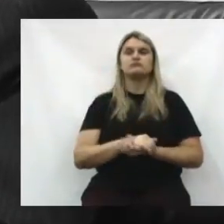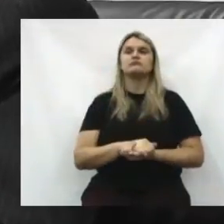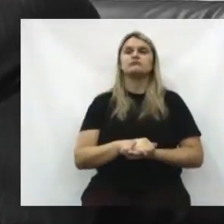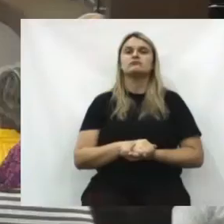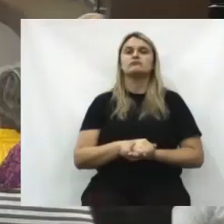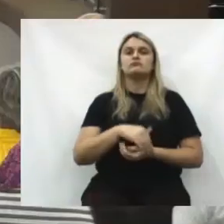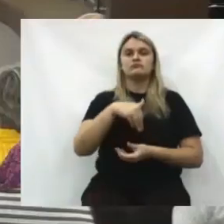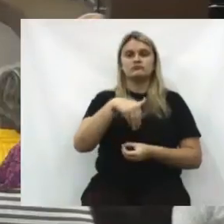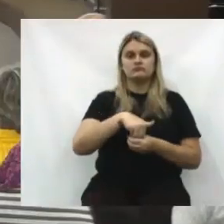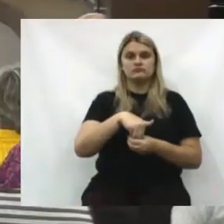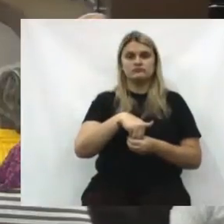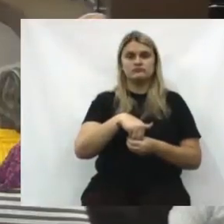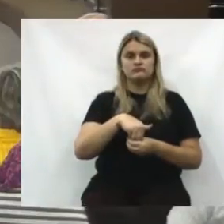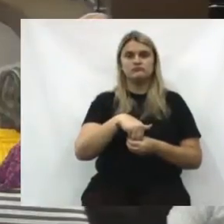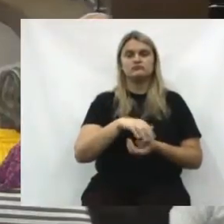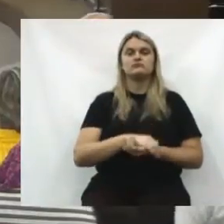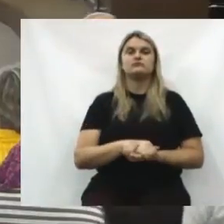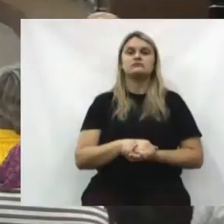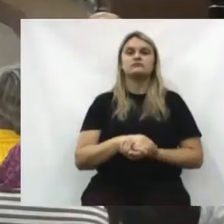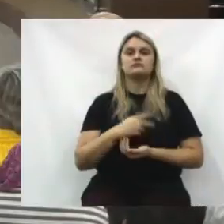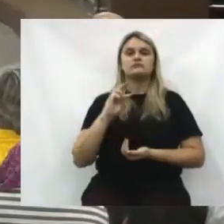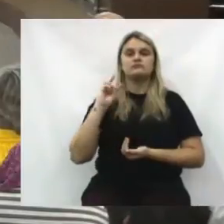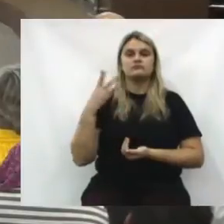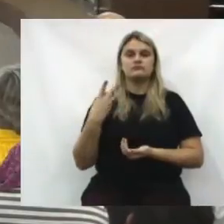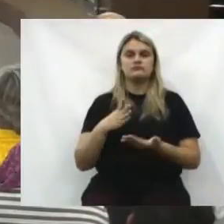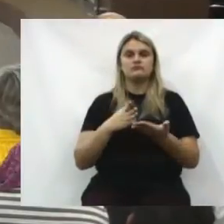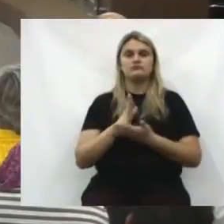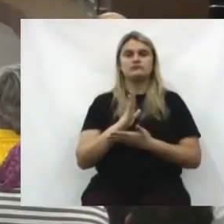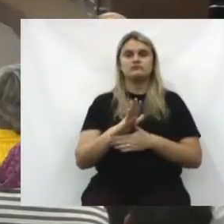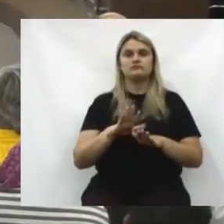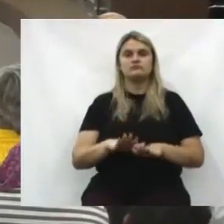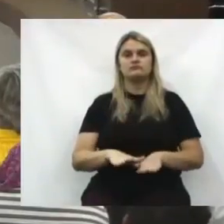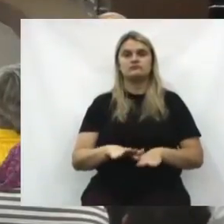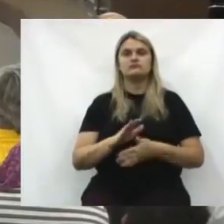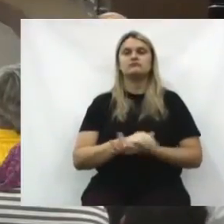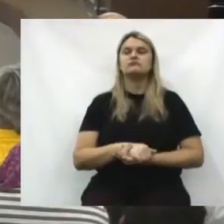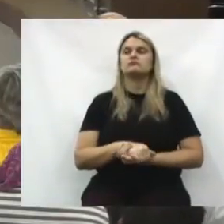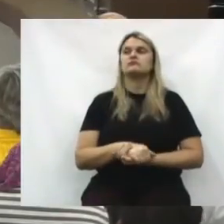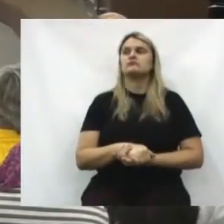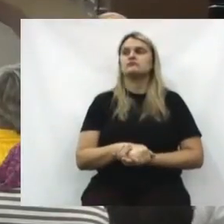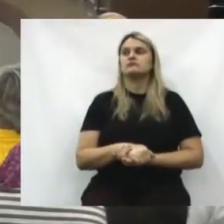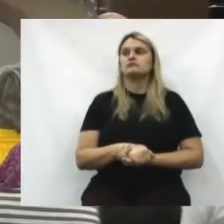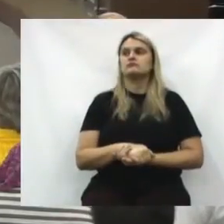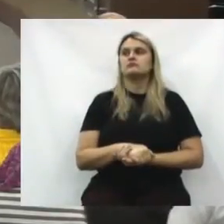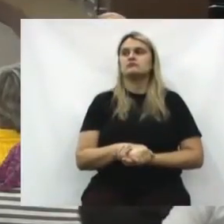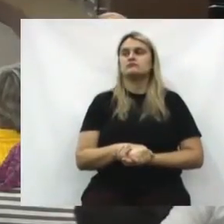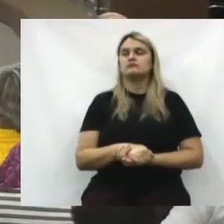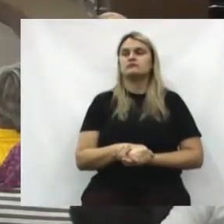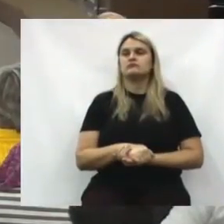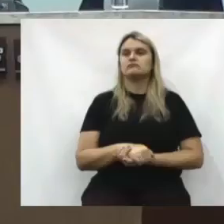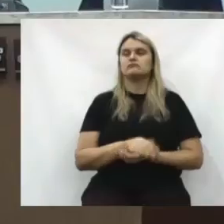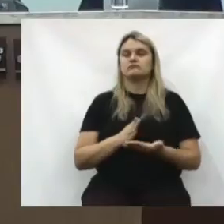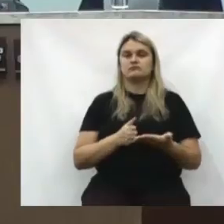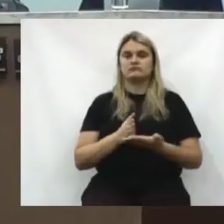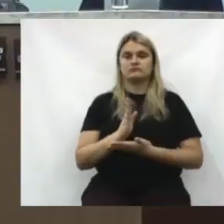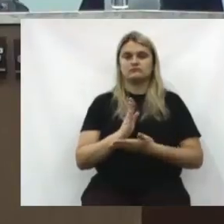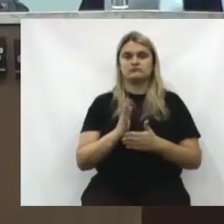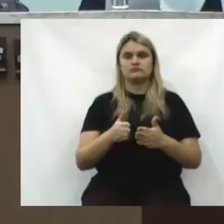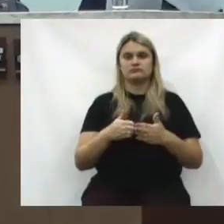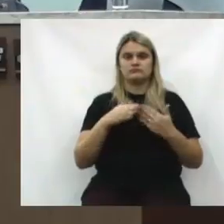Muito obrigado. Em votação, senhores vereadores que aprovam, permaneçam como